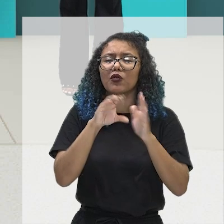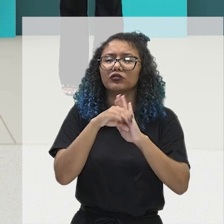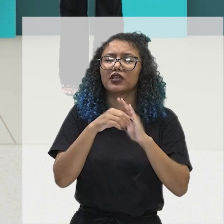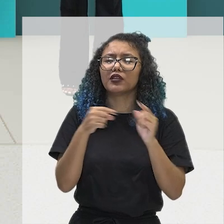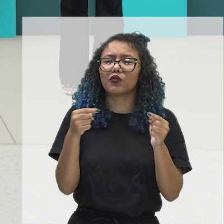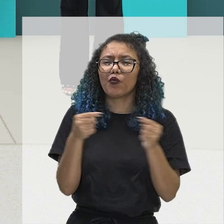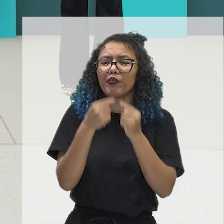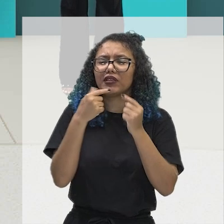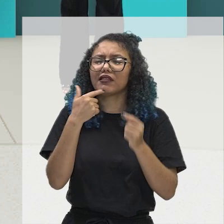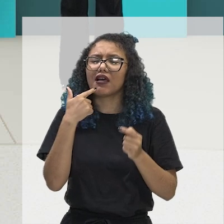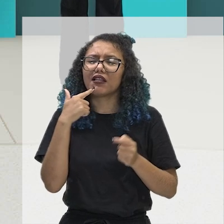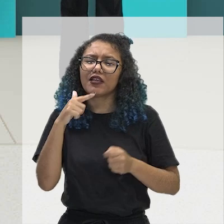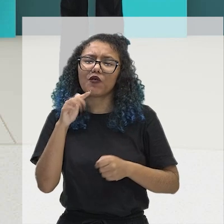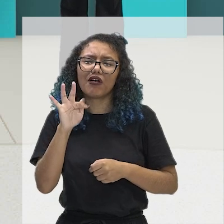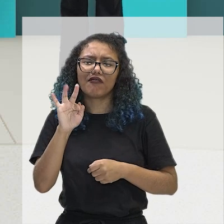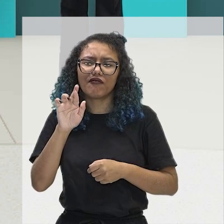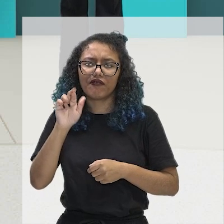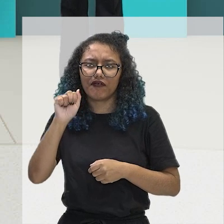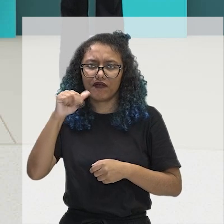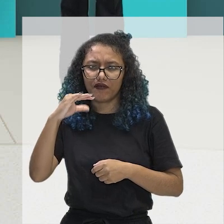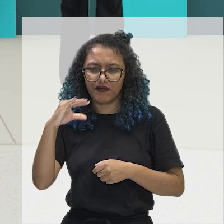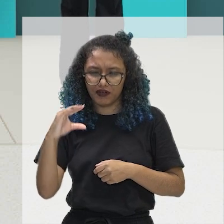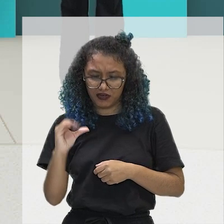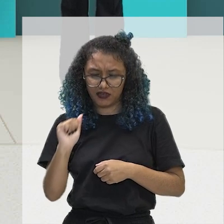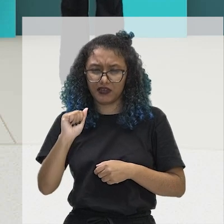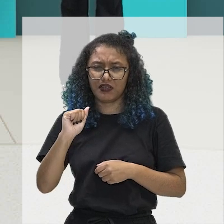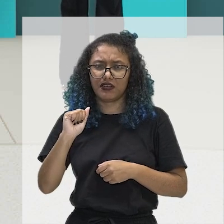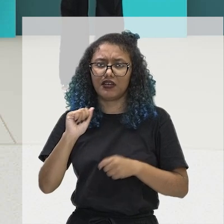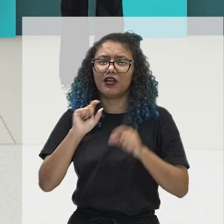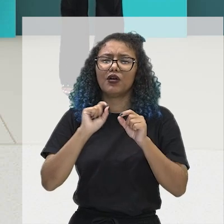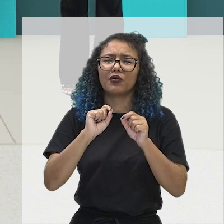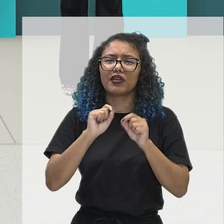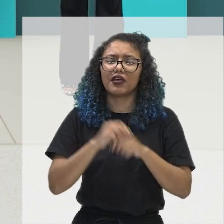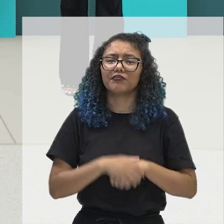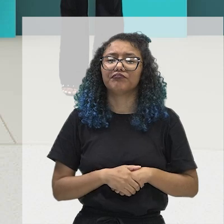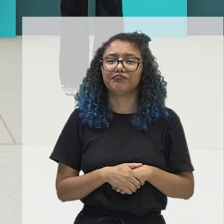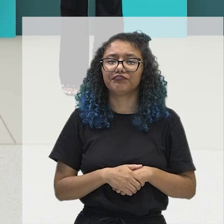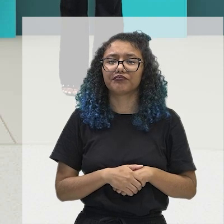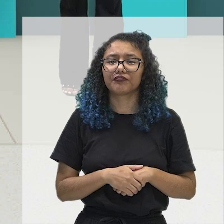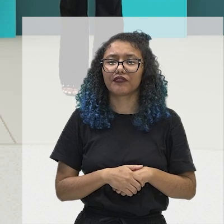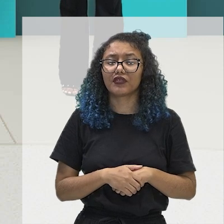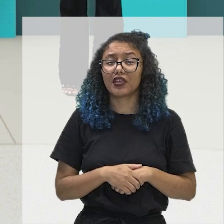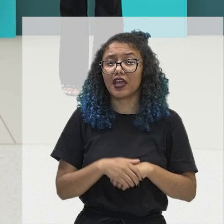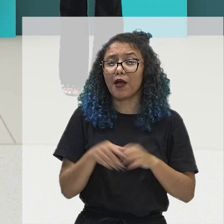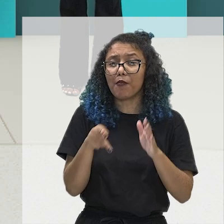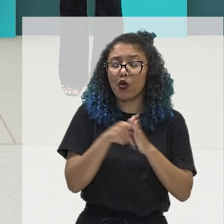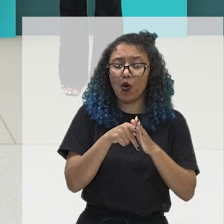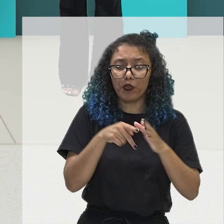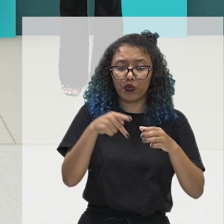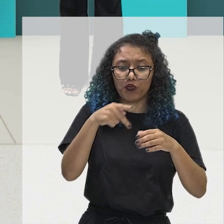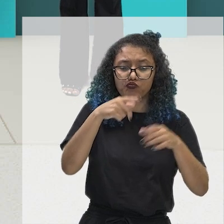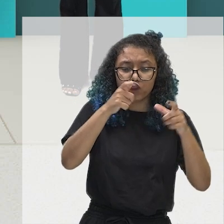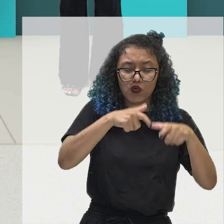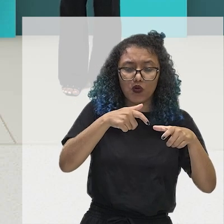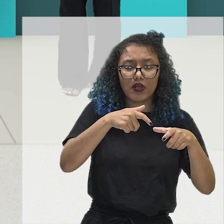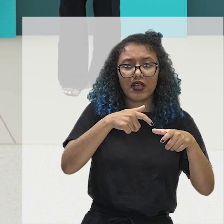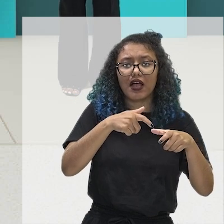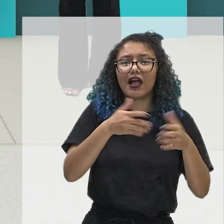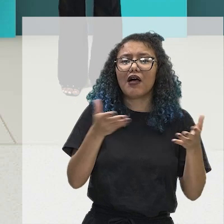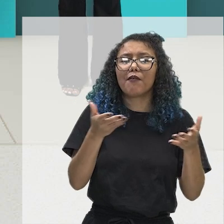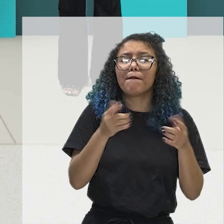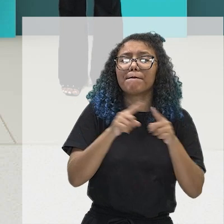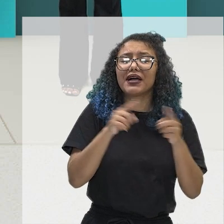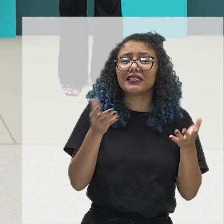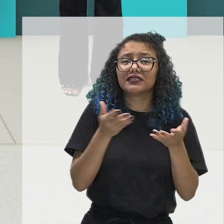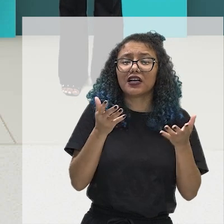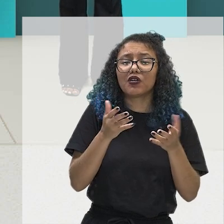franca, que é uma língua que expandiu aí, né? Saiu de um território e é falada